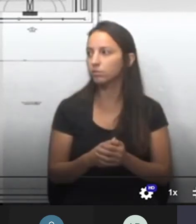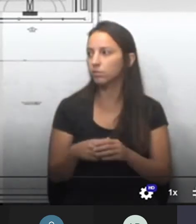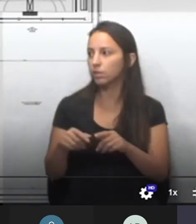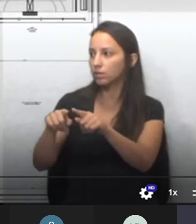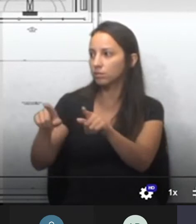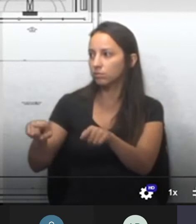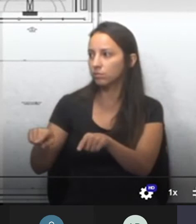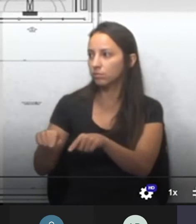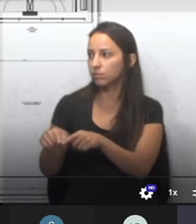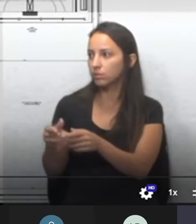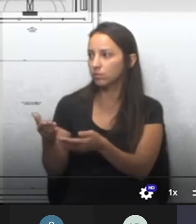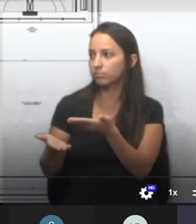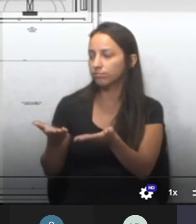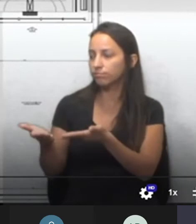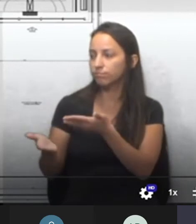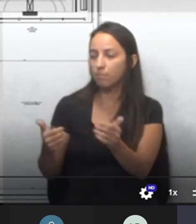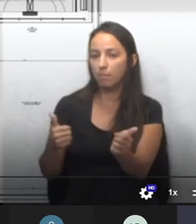estão aqui.